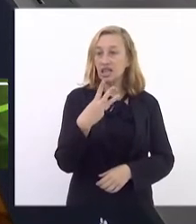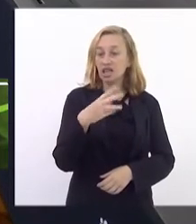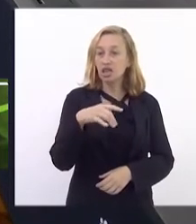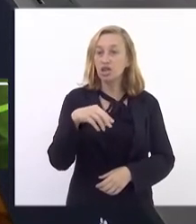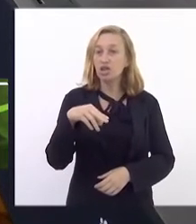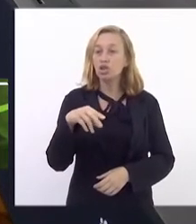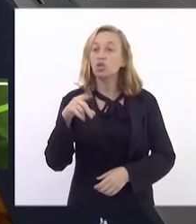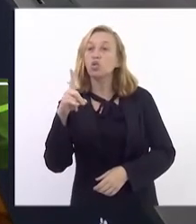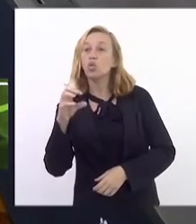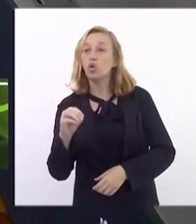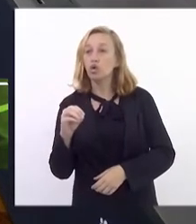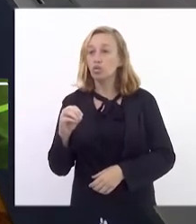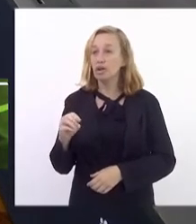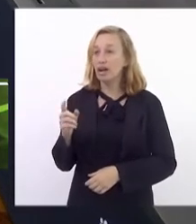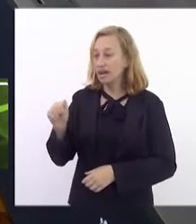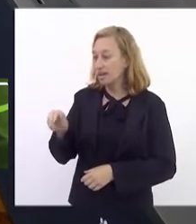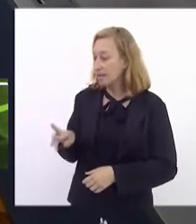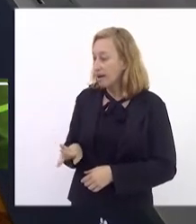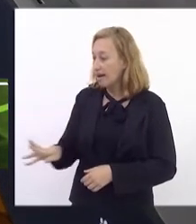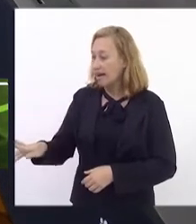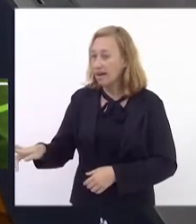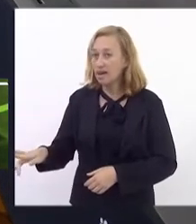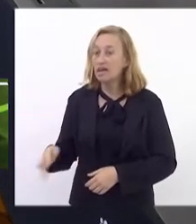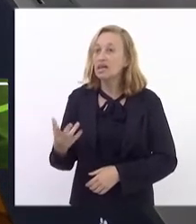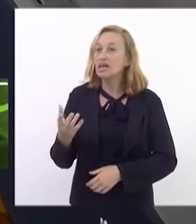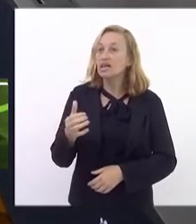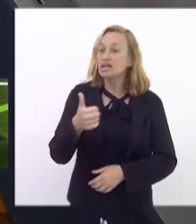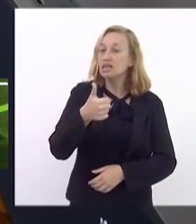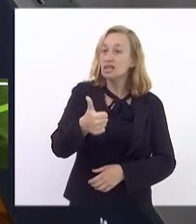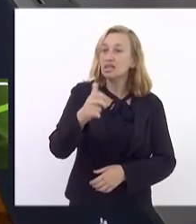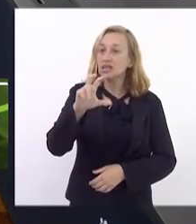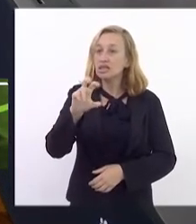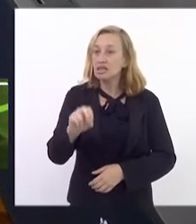Maré. São 150